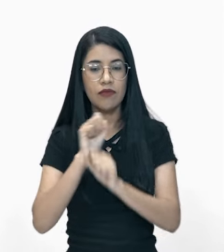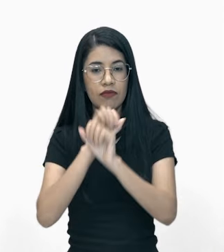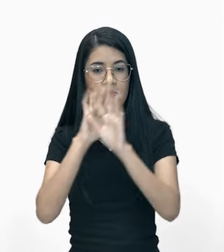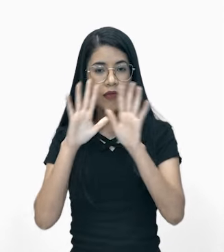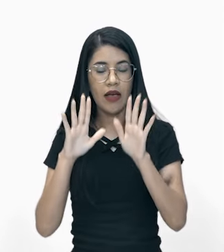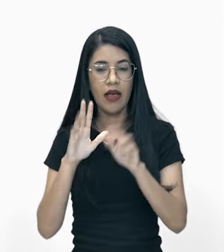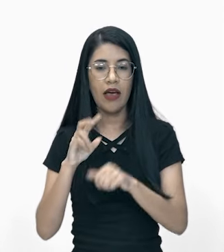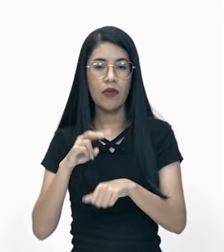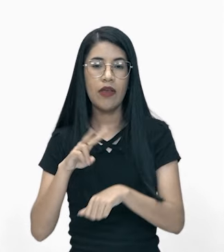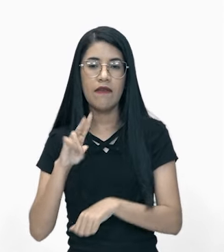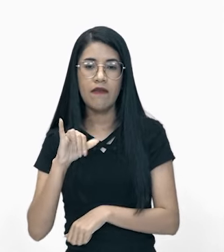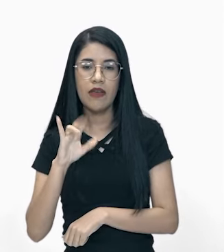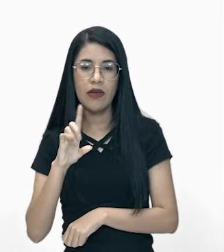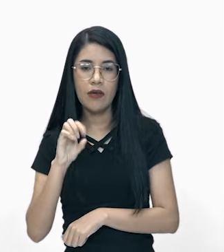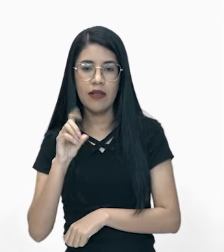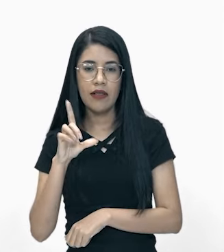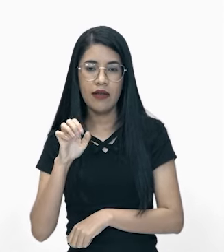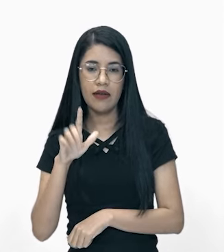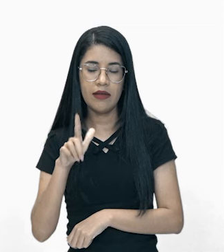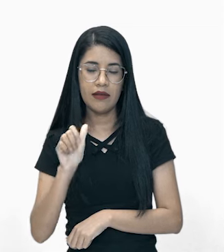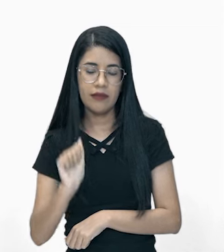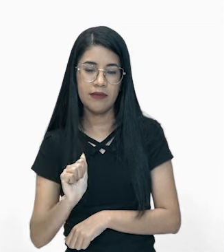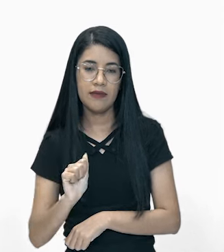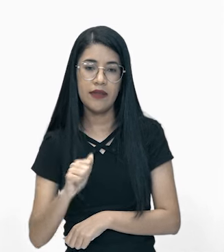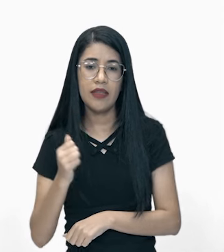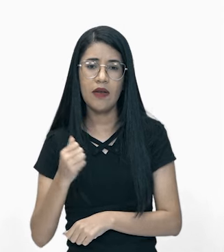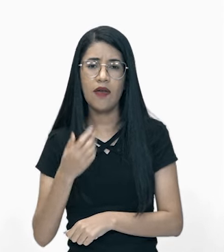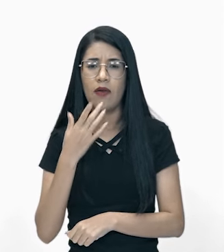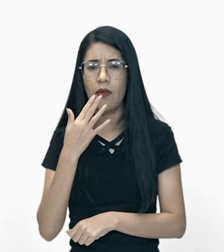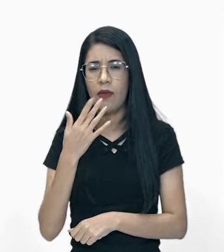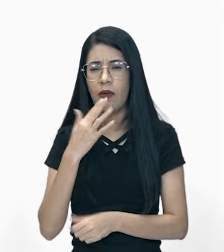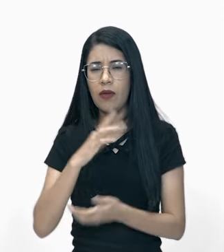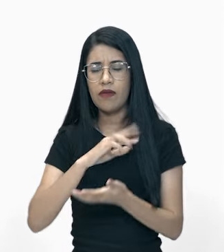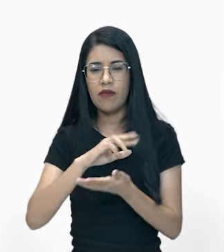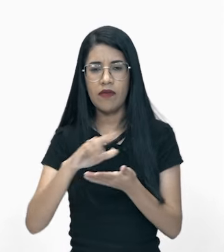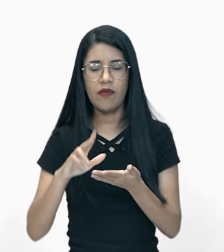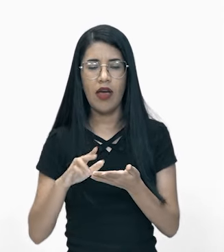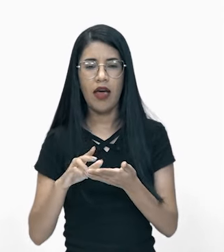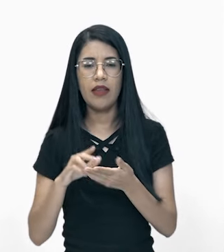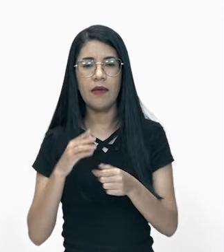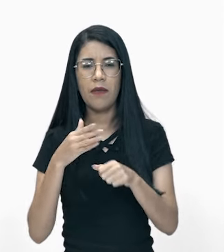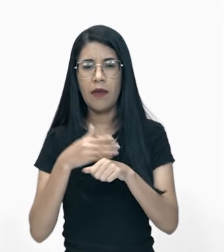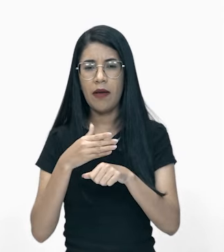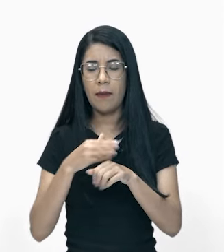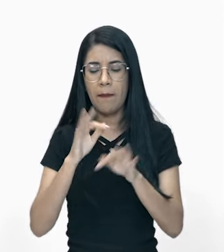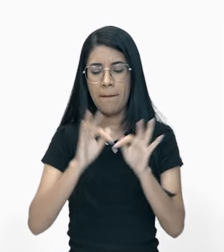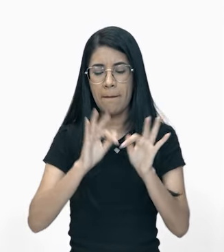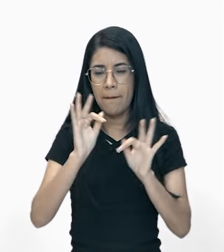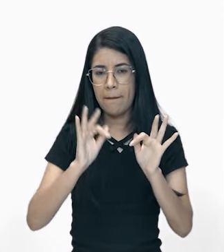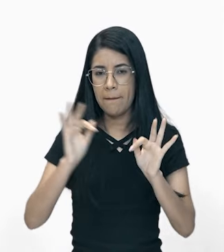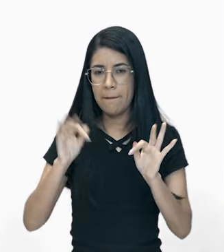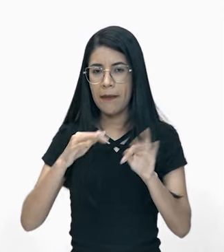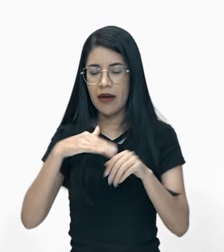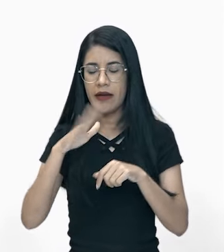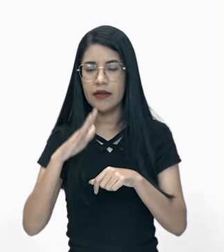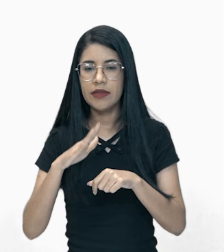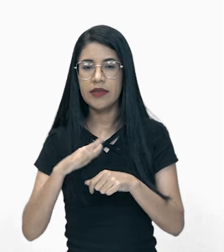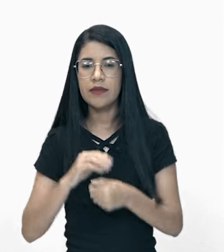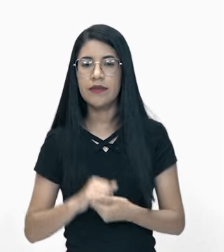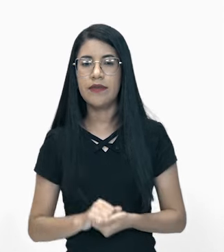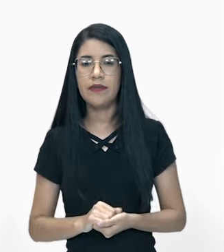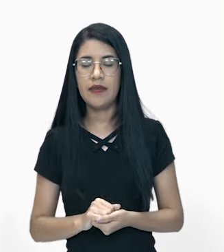e violeta, ou seja, há cores com frequências maiores que as outras. Por exemplo,